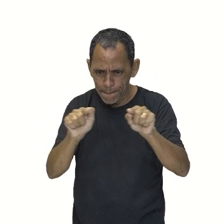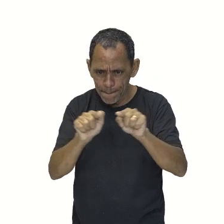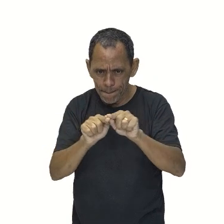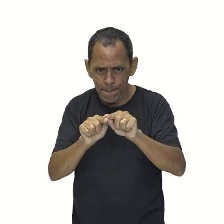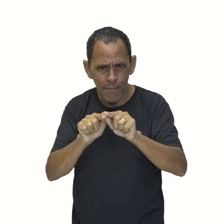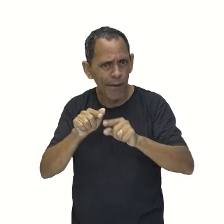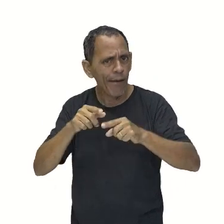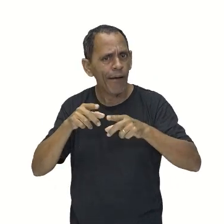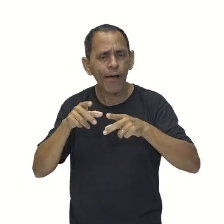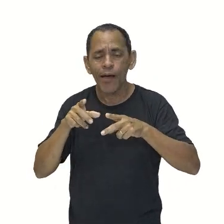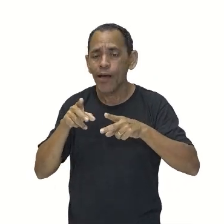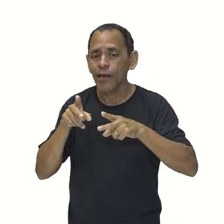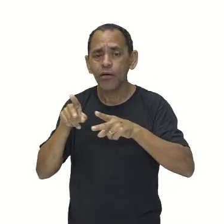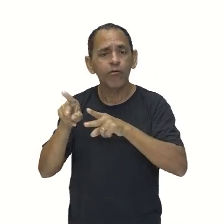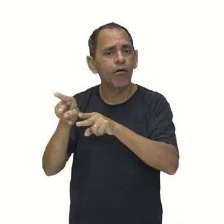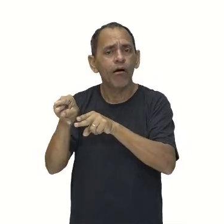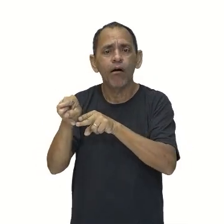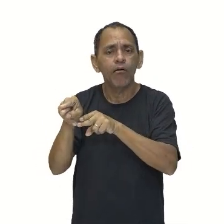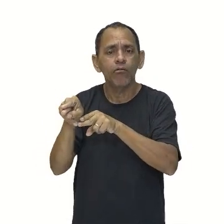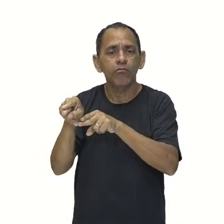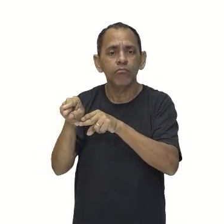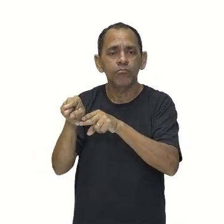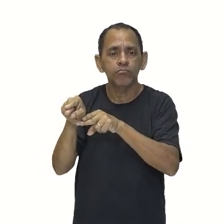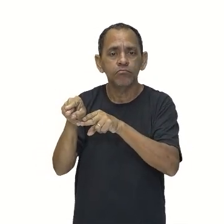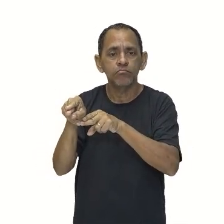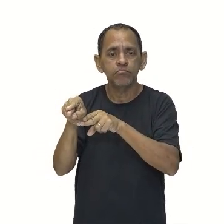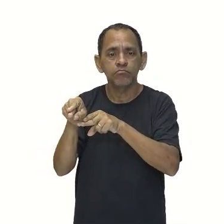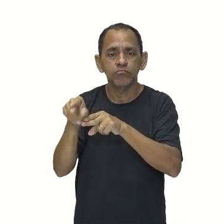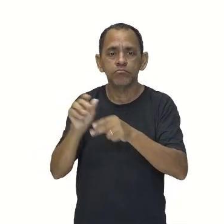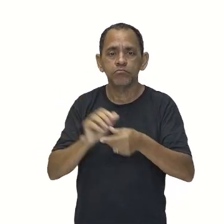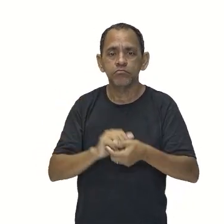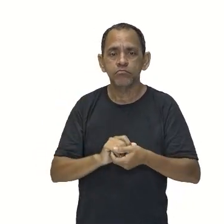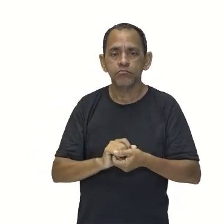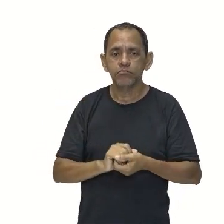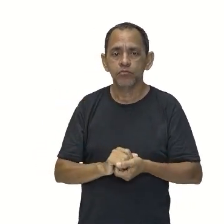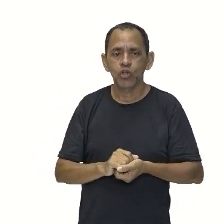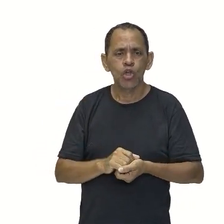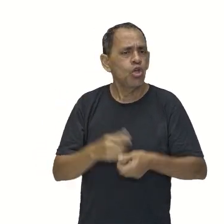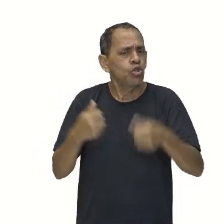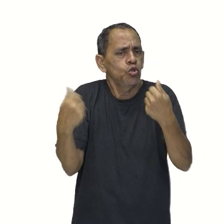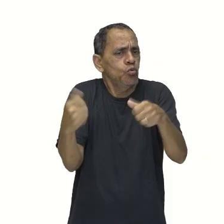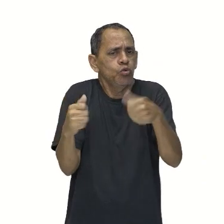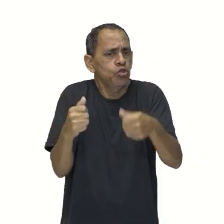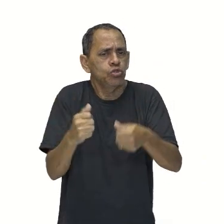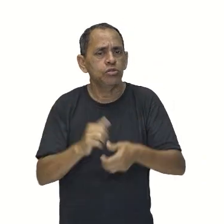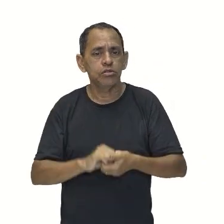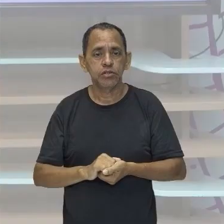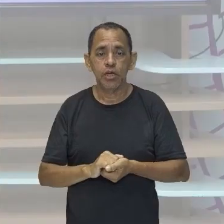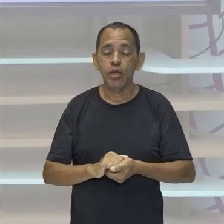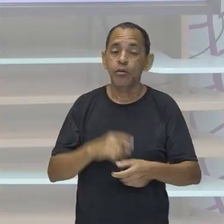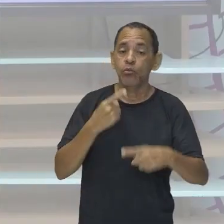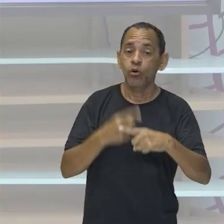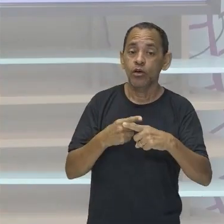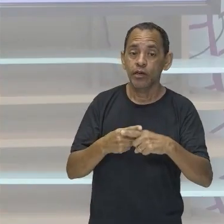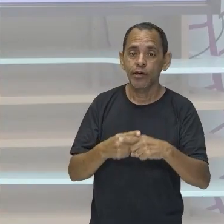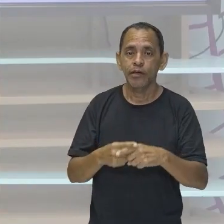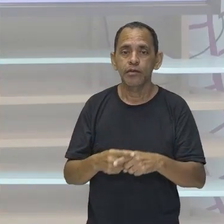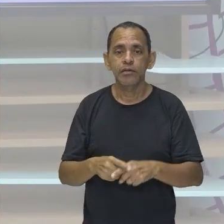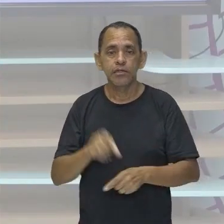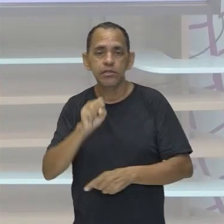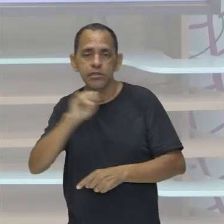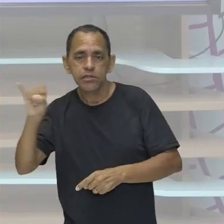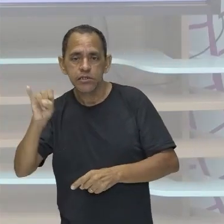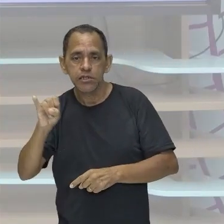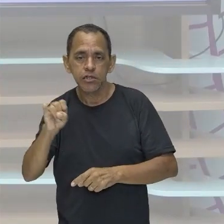4 centímetros. Então, eu não preciso colocar mais nada, né? Porque, como eu falei anteriormente,